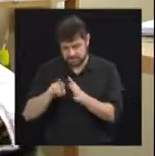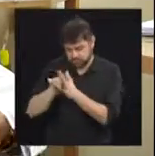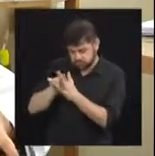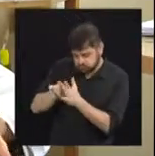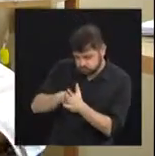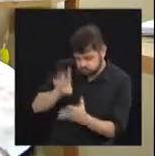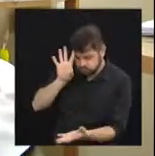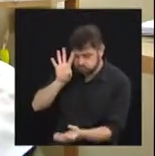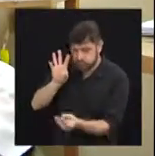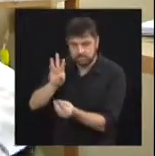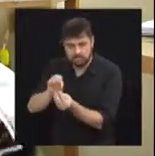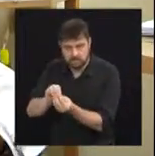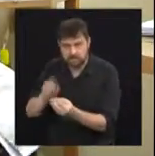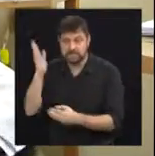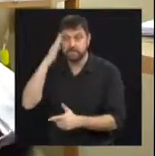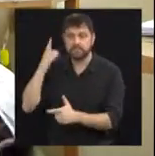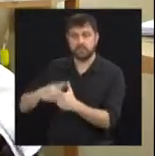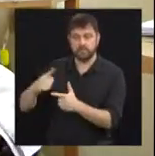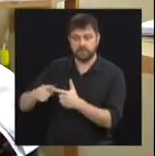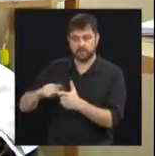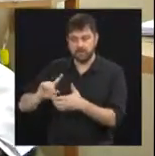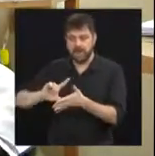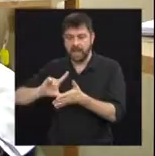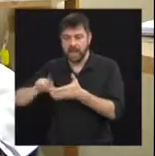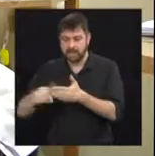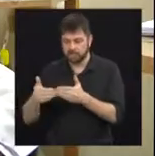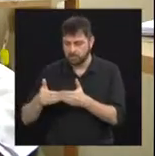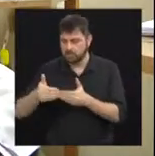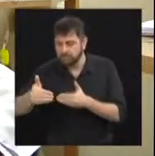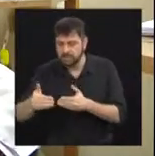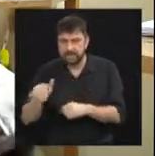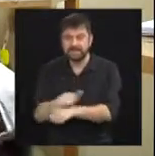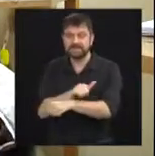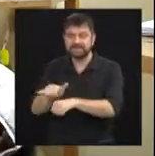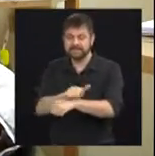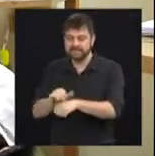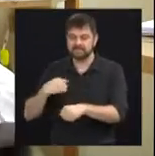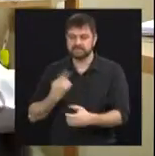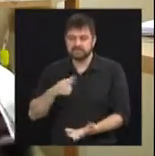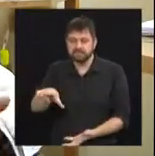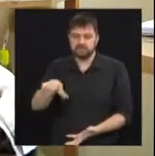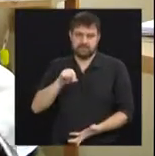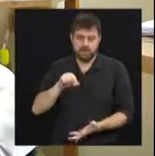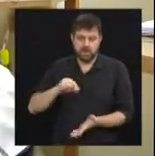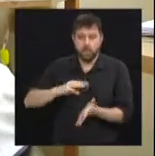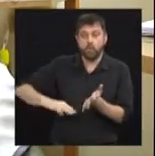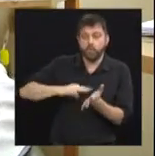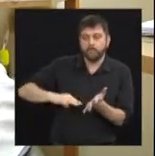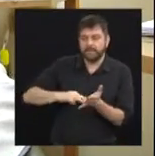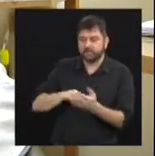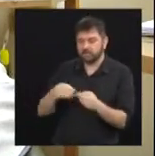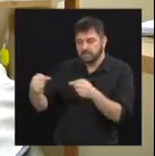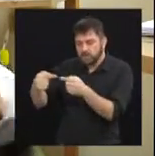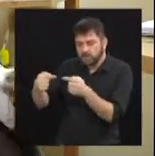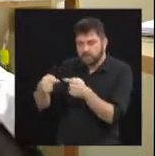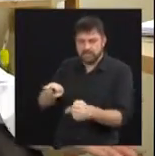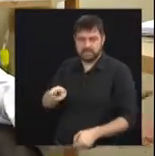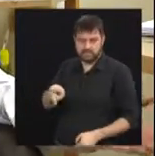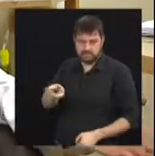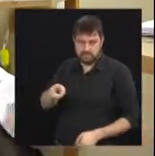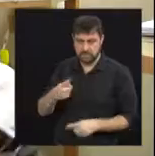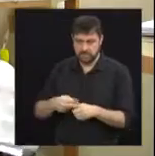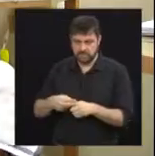investigação completa do casal e a partir daí nós definimos qual será o passo mais adequado, qual será o tratamento mais indicado. Porque